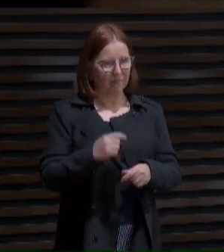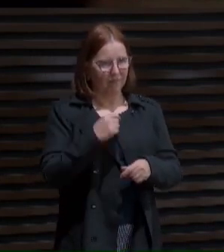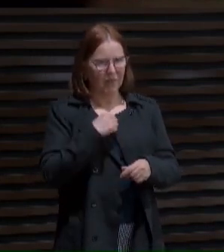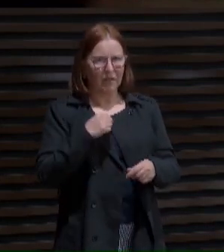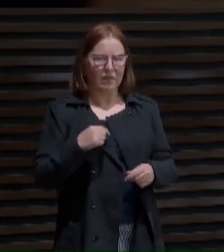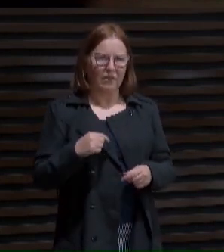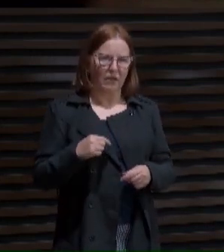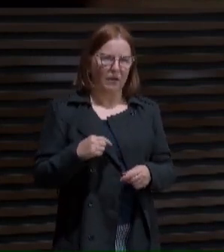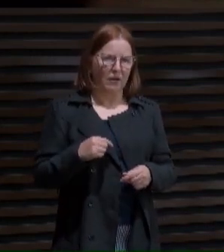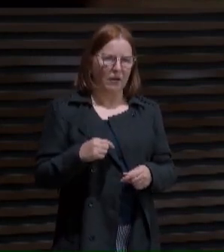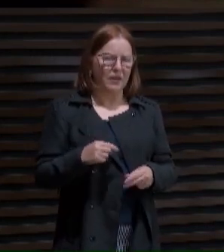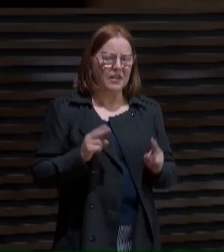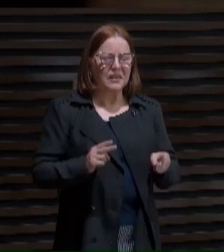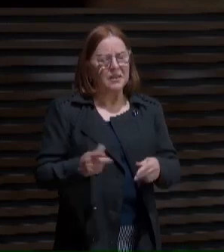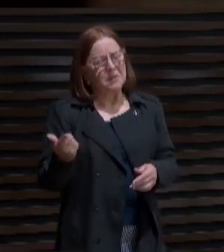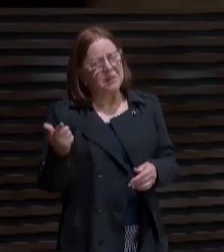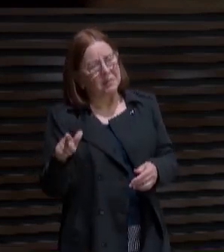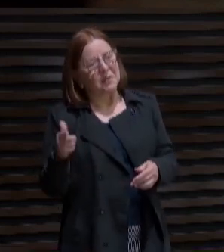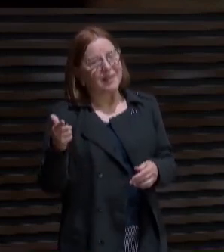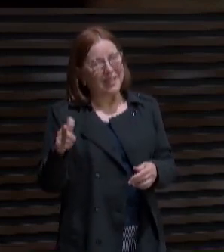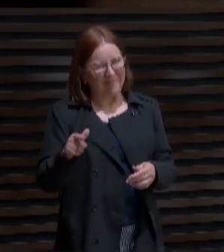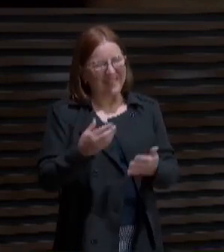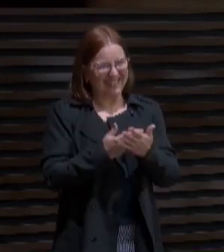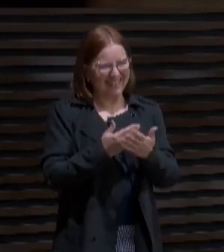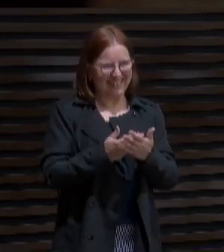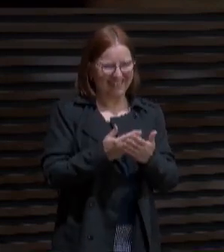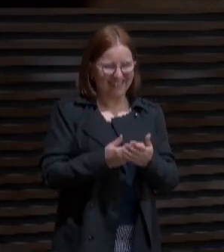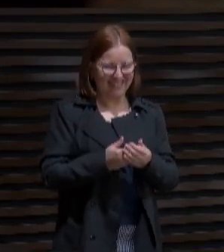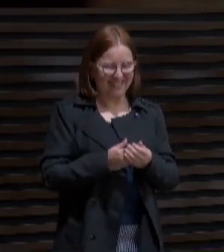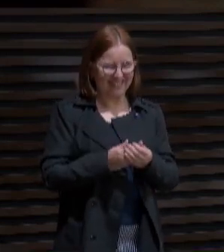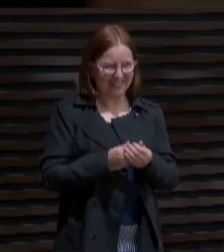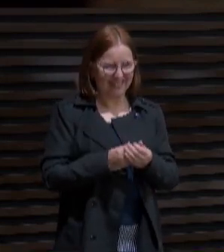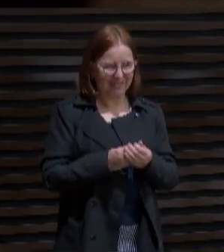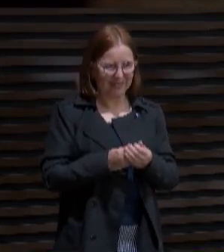Eu até repito isso em demasia nos estudos.